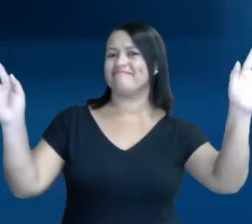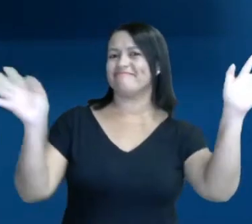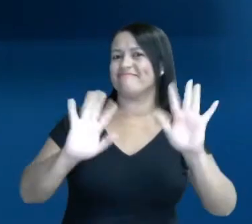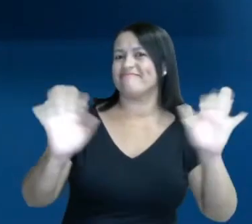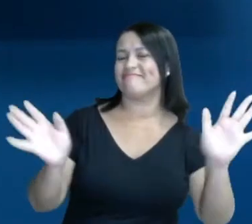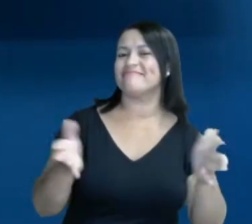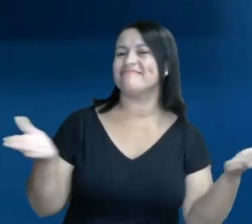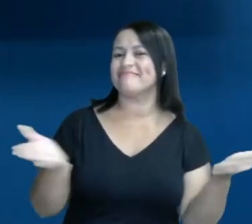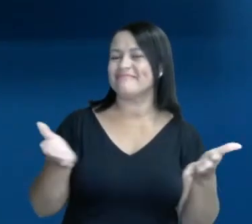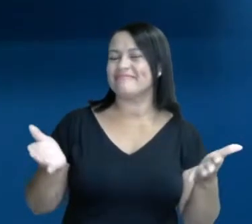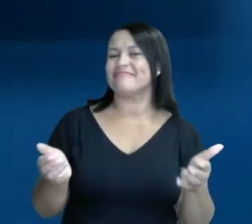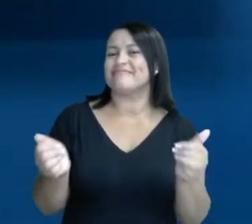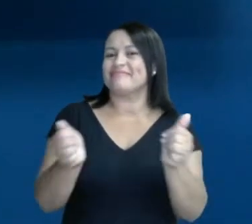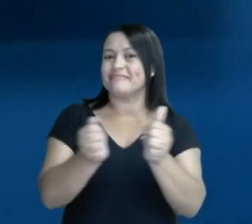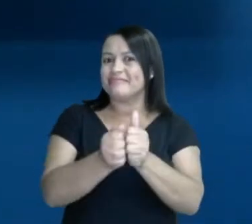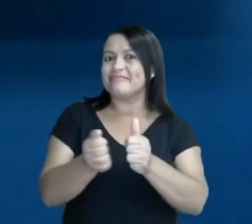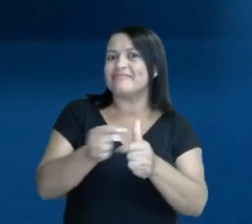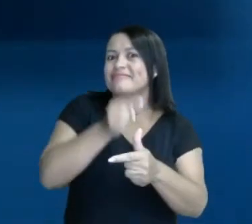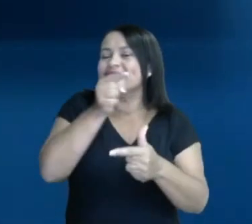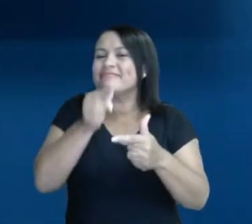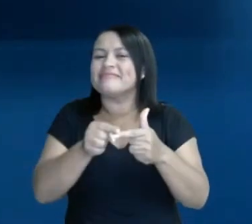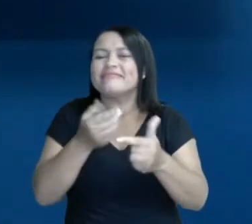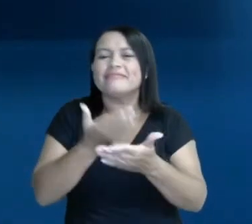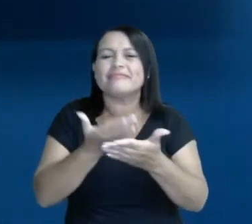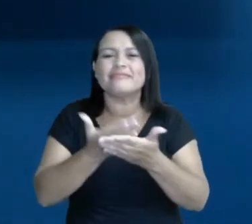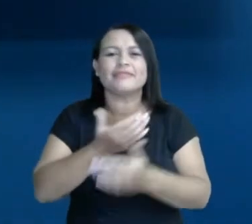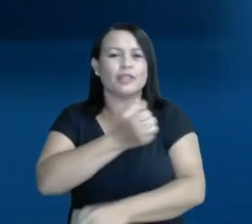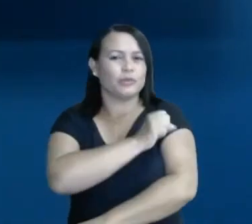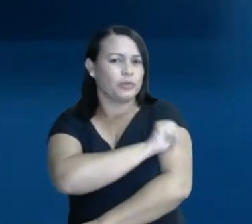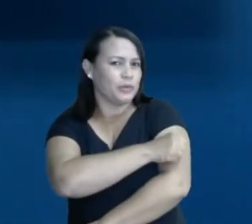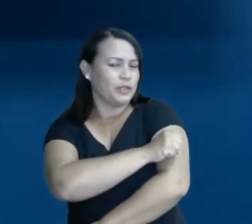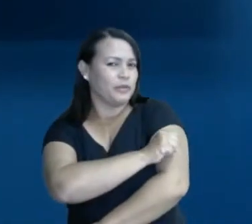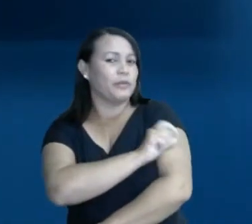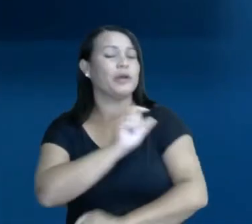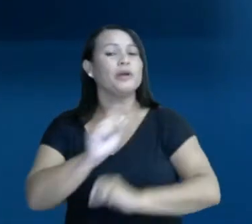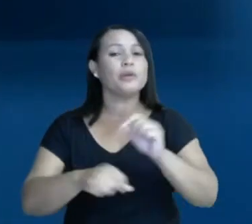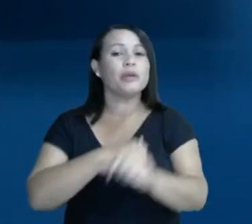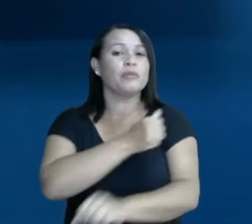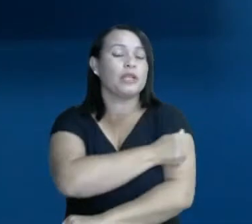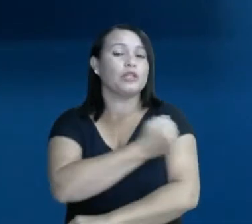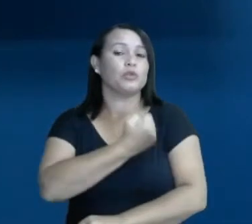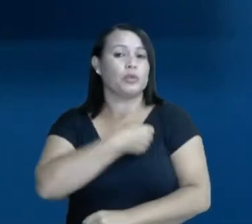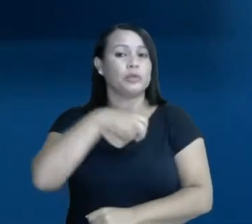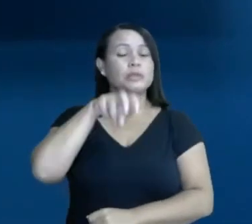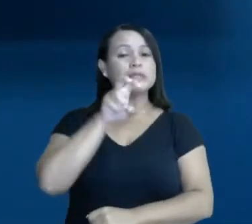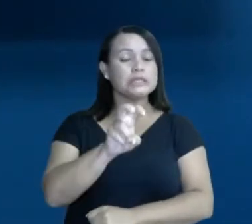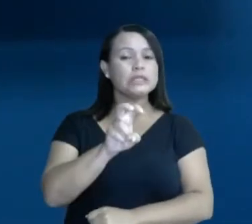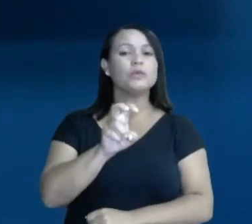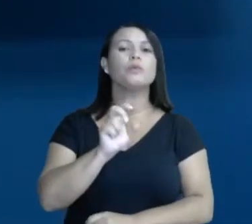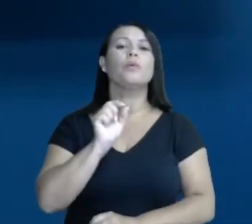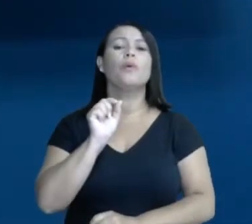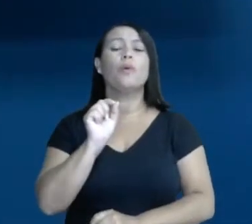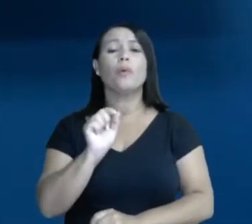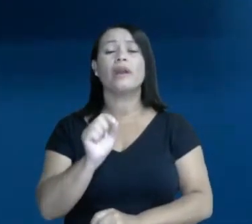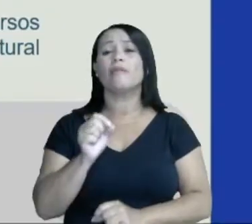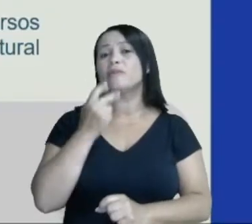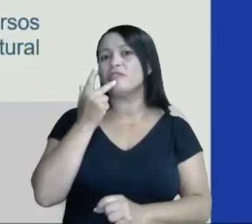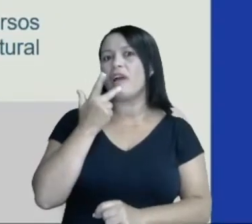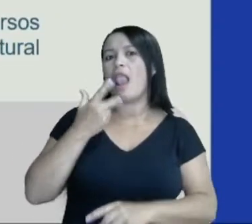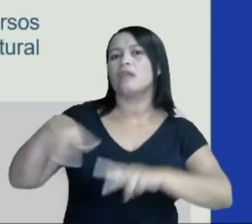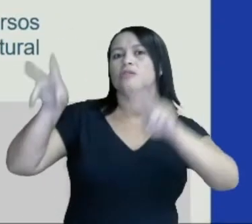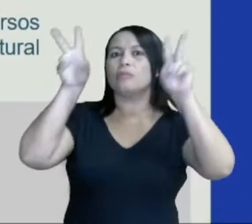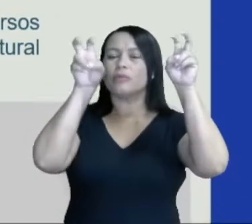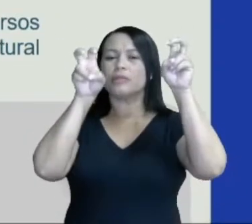Oi, gente, nós estamos aqui para gravar mais uma aula para a turma do 8º ano, a nossa aula de número 5. E hoje nós vamos falar